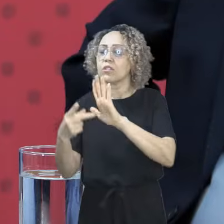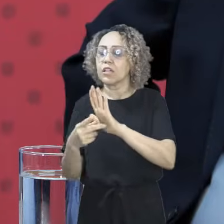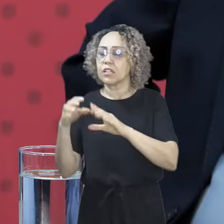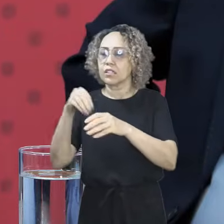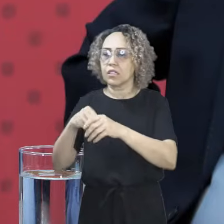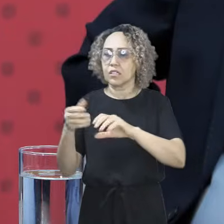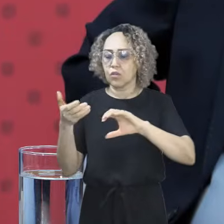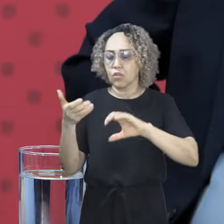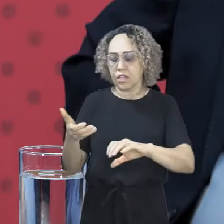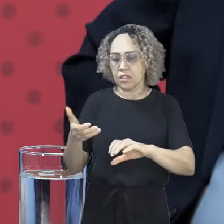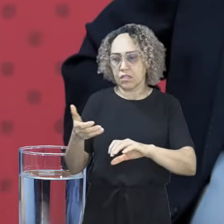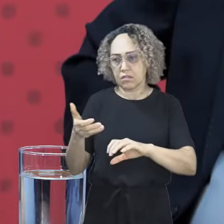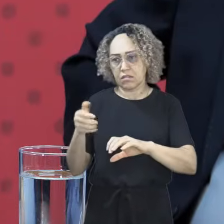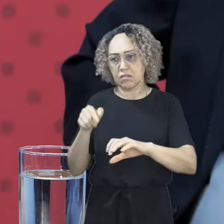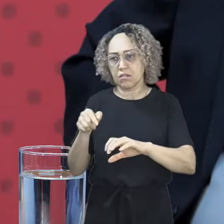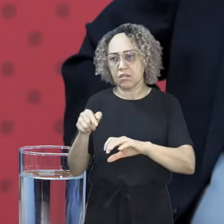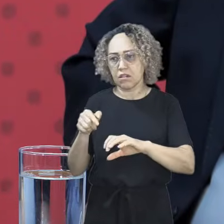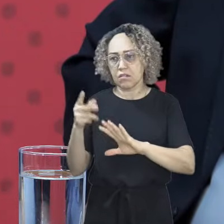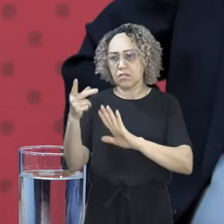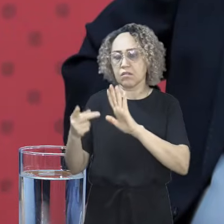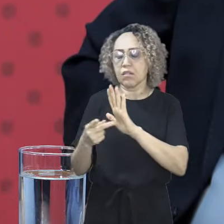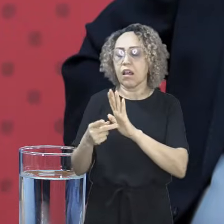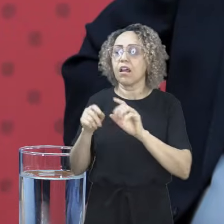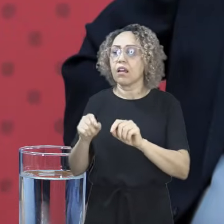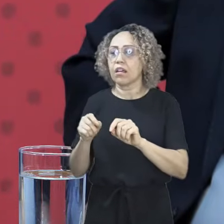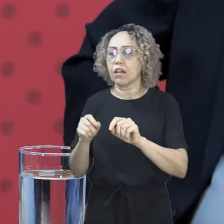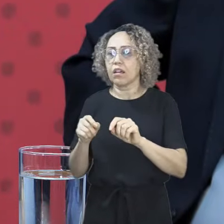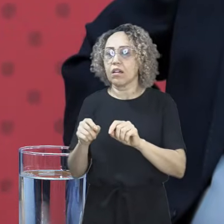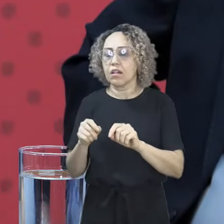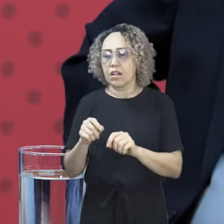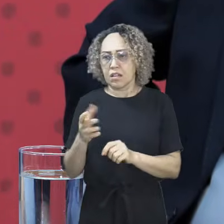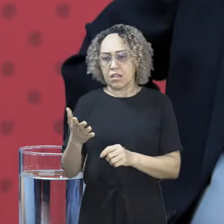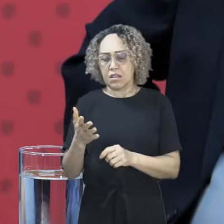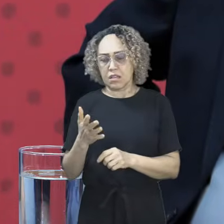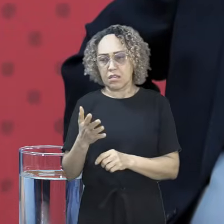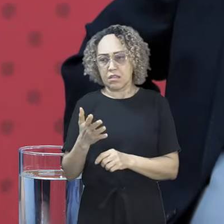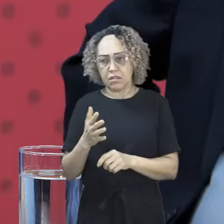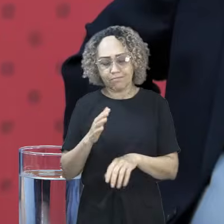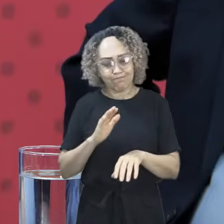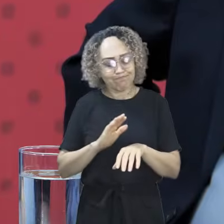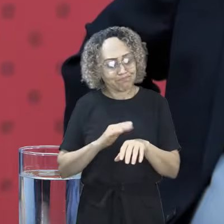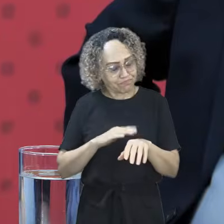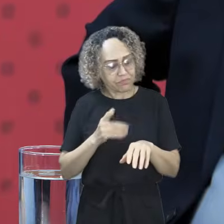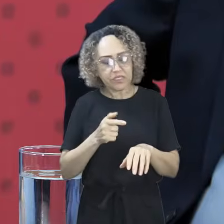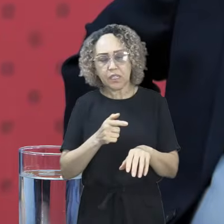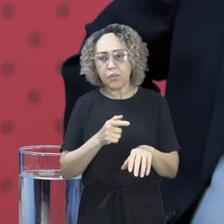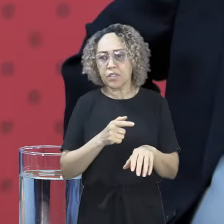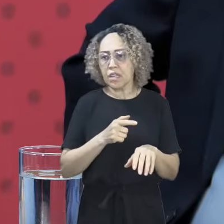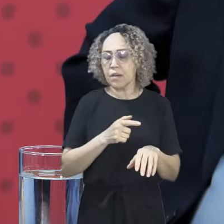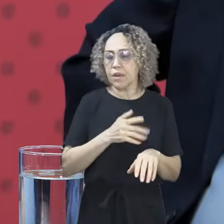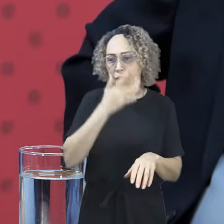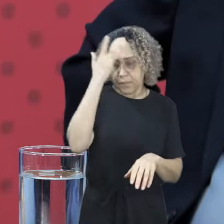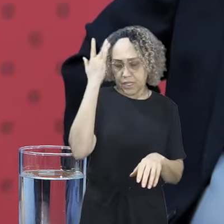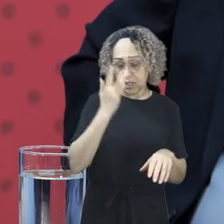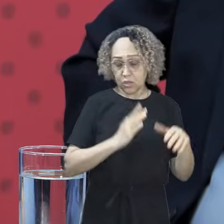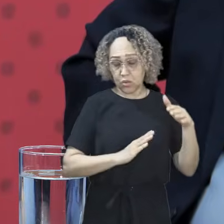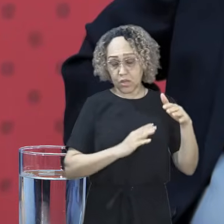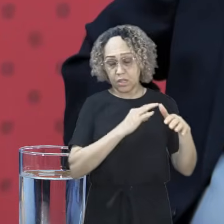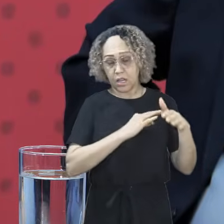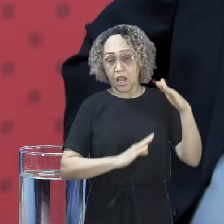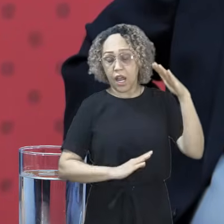que isente quem ganha até R$ 5.000, que diminua a carga tributária para quem ganha até 7.000 e que a